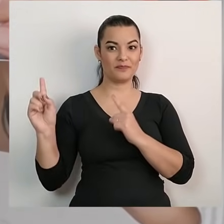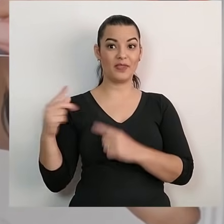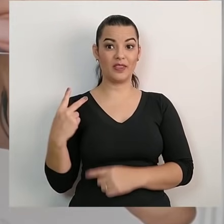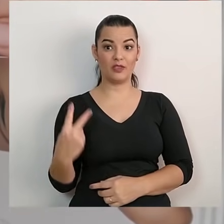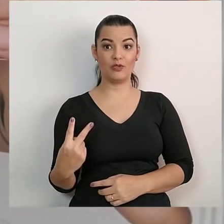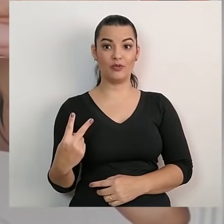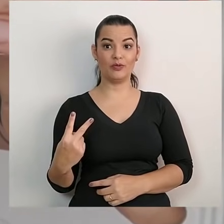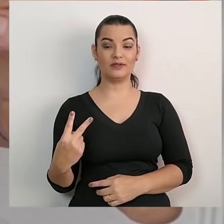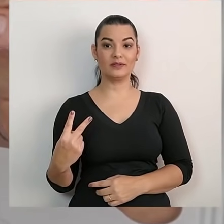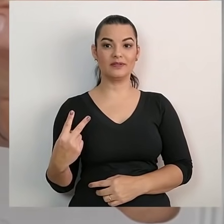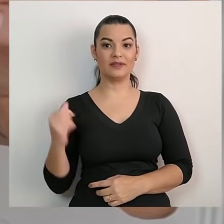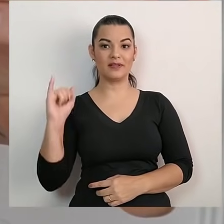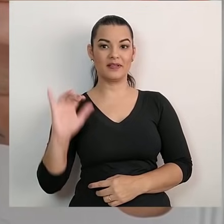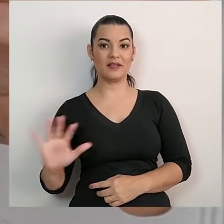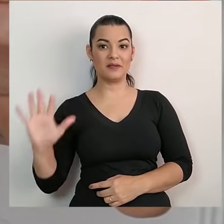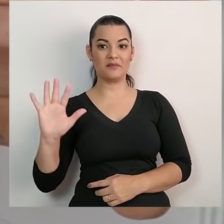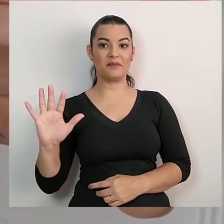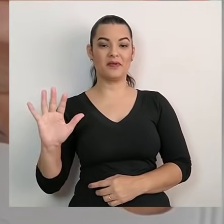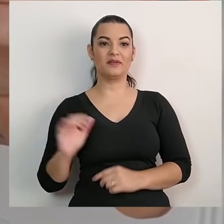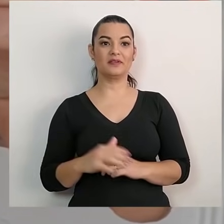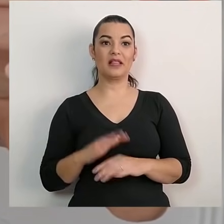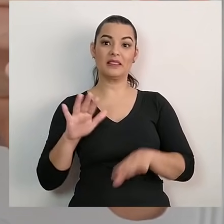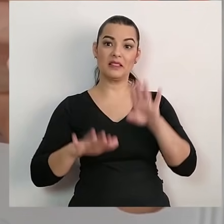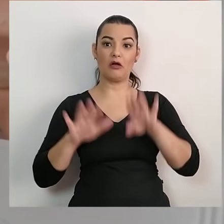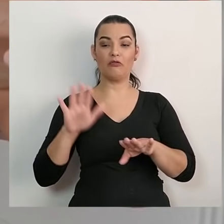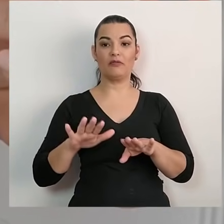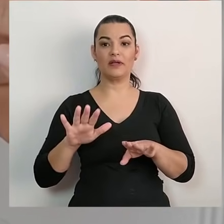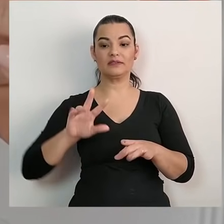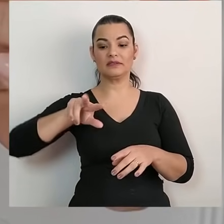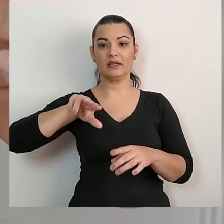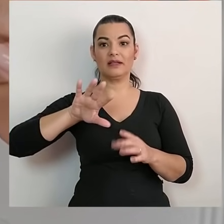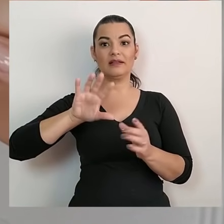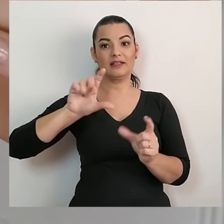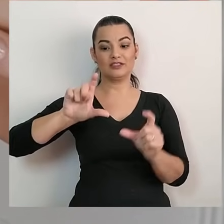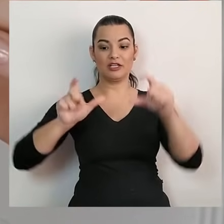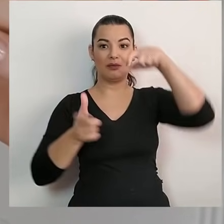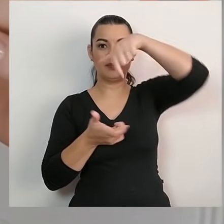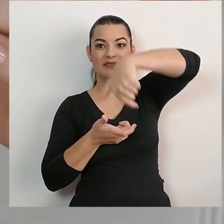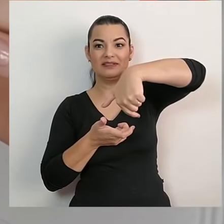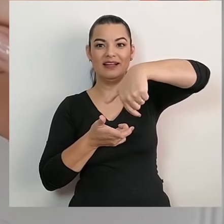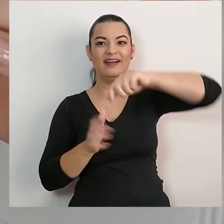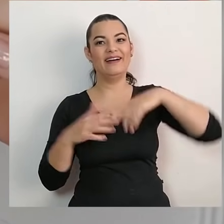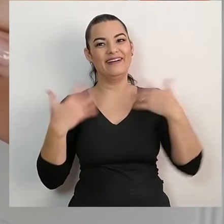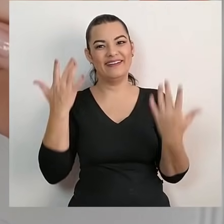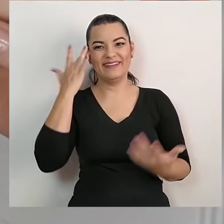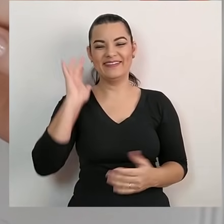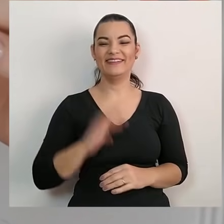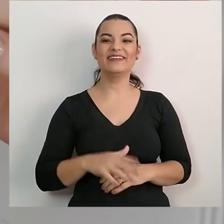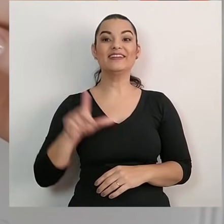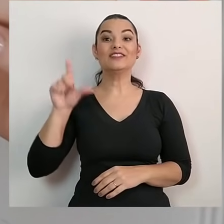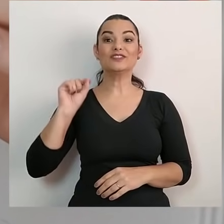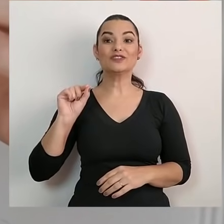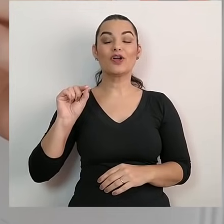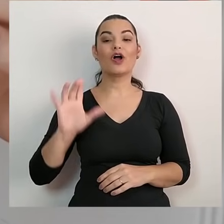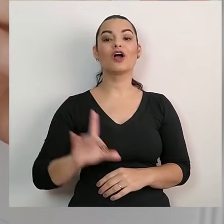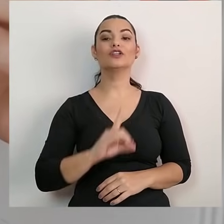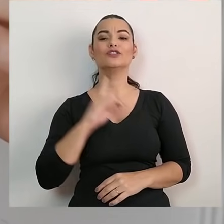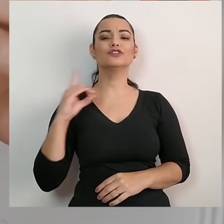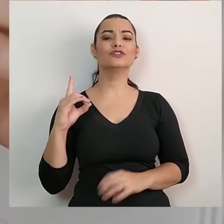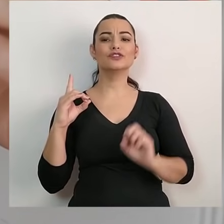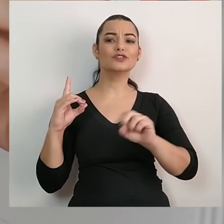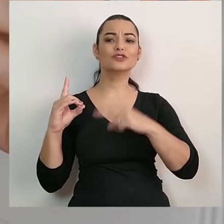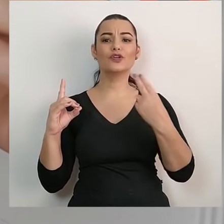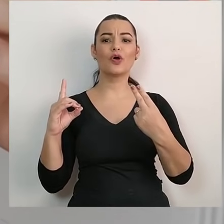Temos duas imagens. Pode ser que esteja de cabeça para baixo, tá bom? Escolham aí a imagem da direita ou